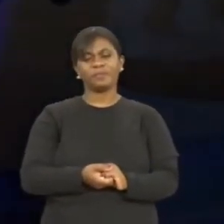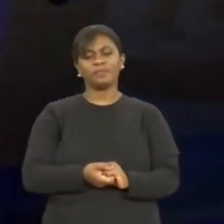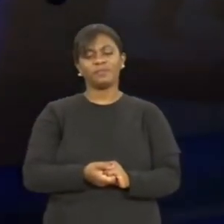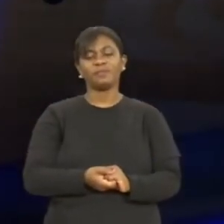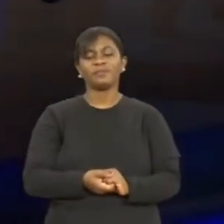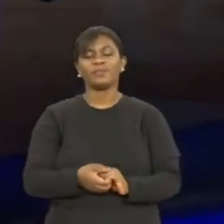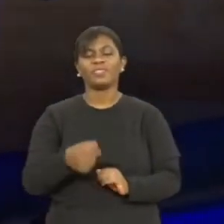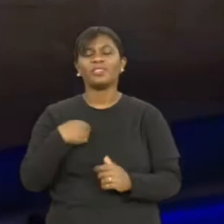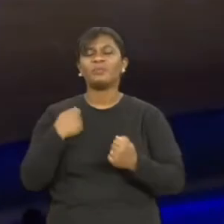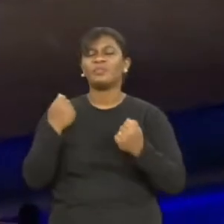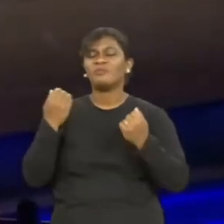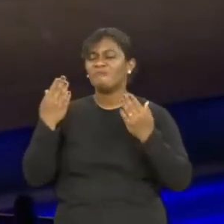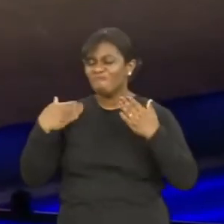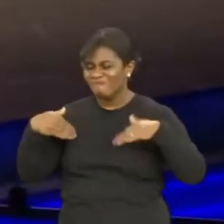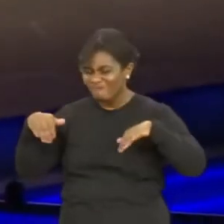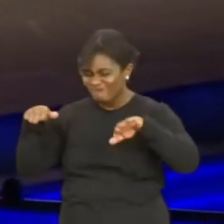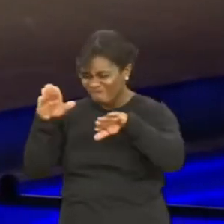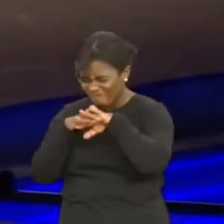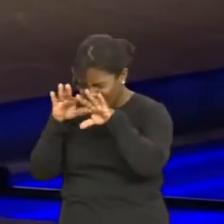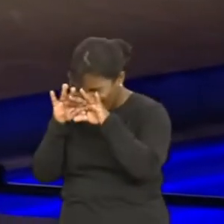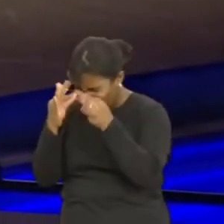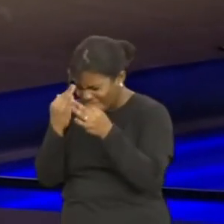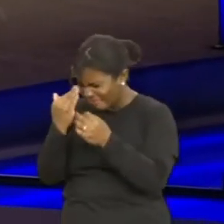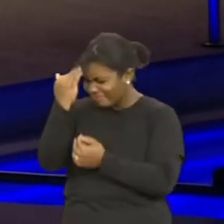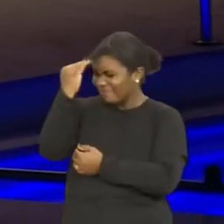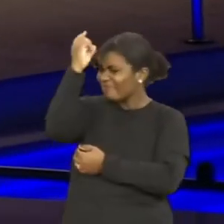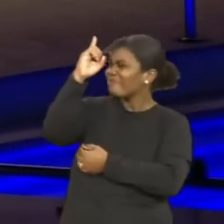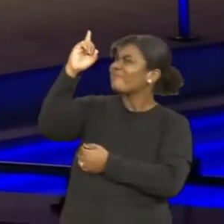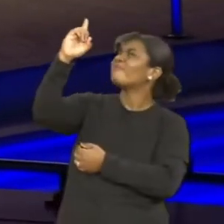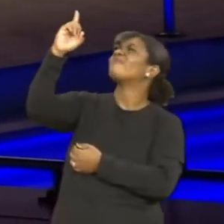eu tive que me humilhar perante Deus,